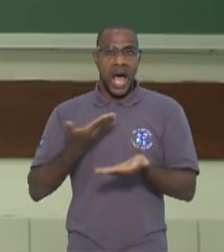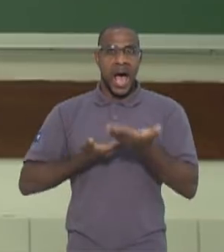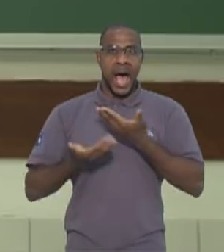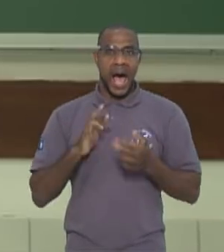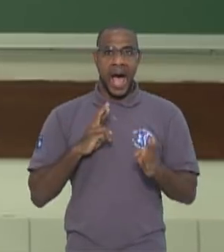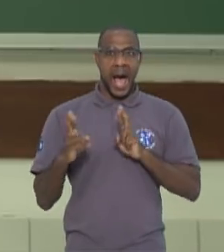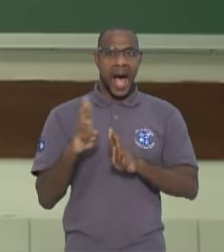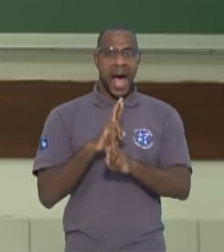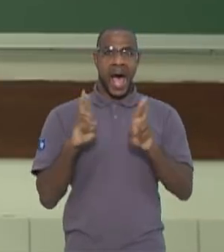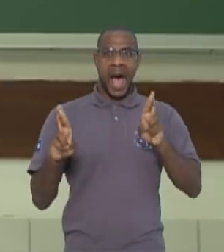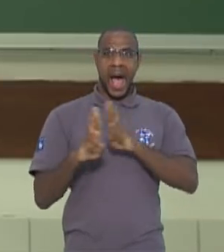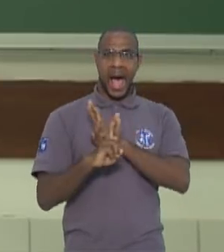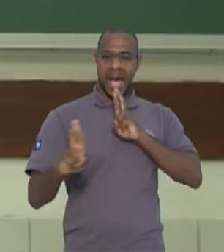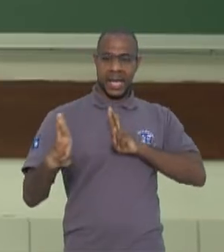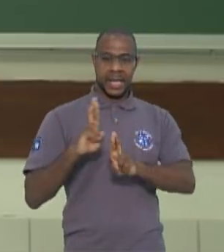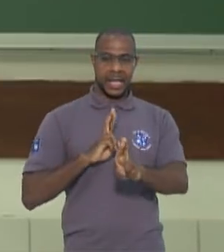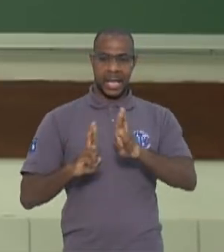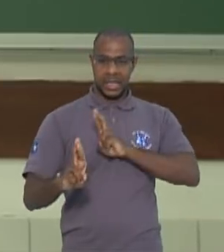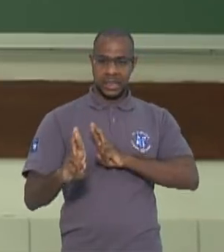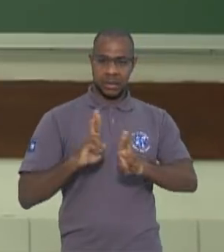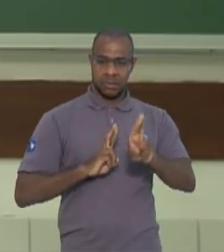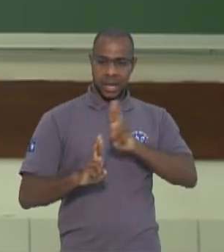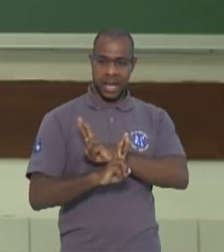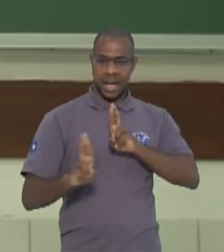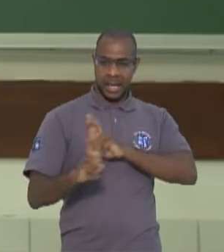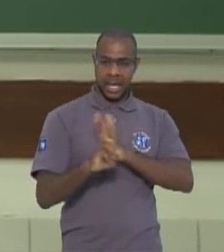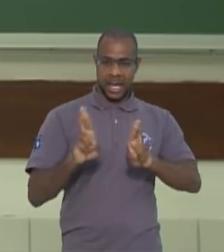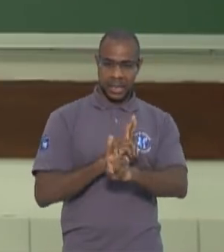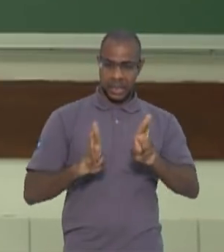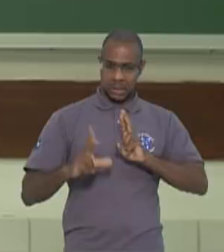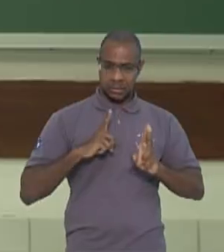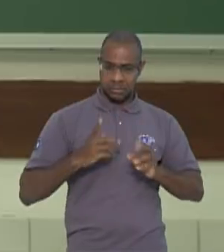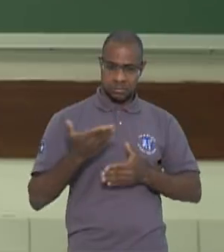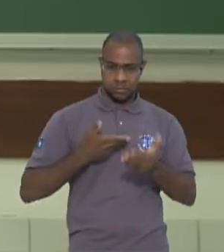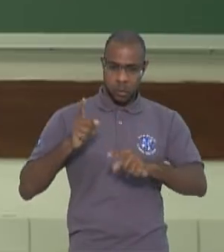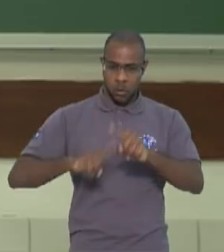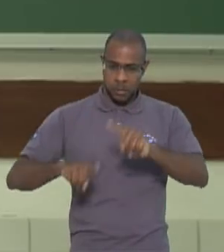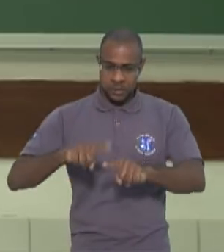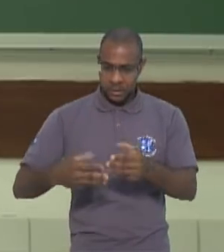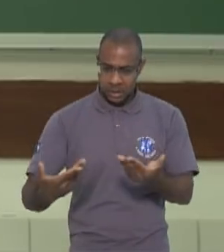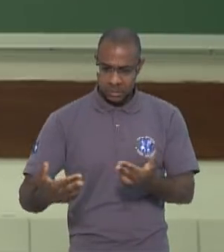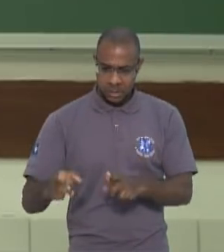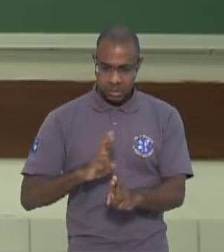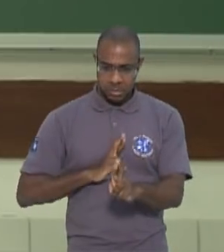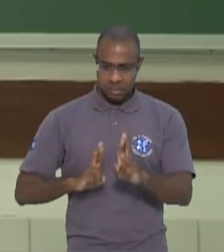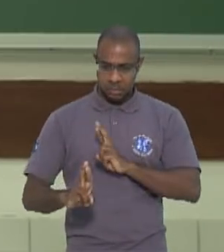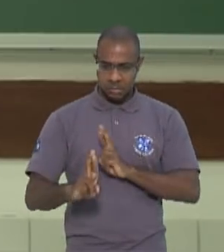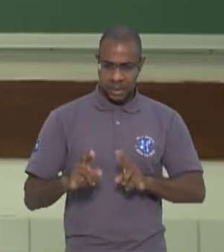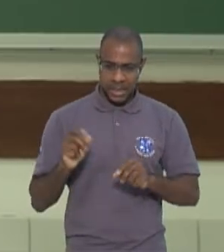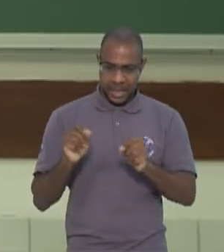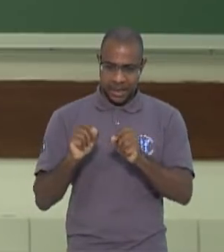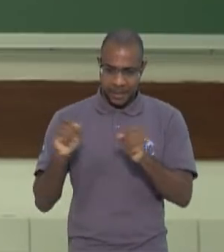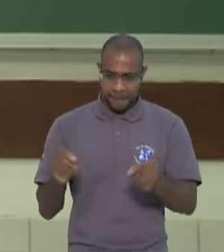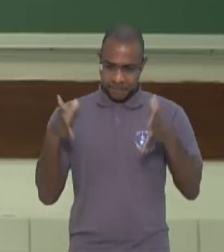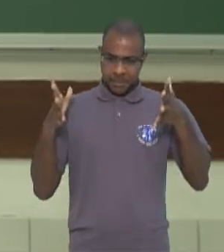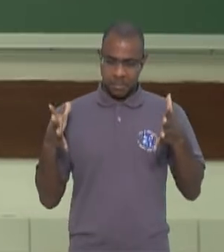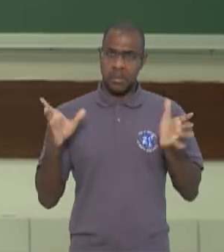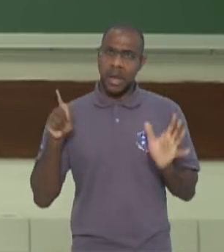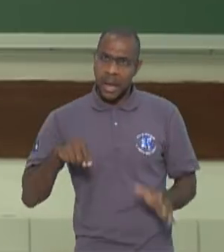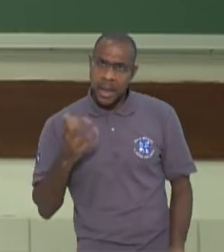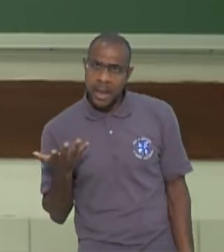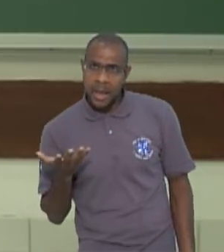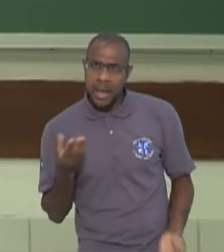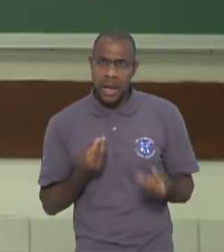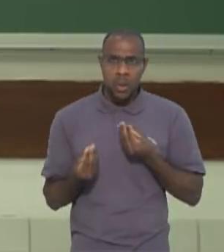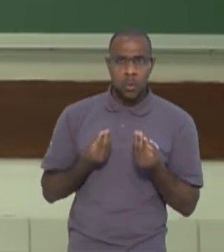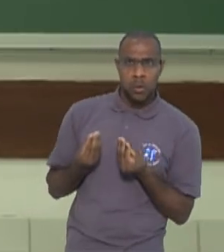vocês têm com os objetos afetivos, do que eu chamei de objetos afetivos para vocês, é uma relação mágica? Geralmente a gente não